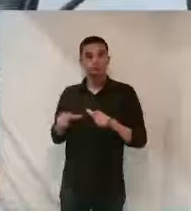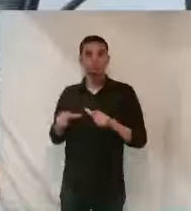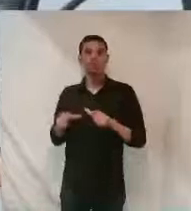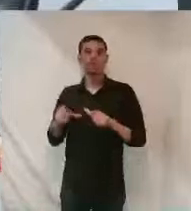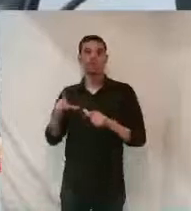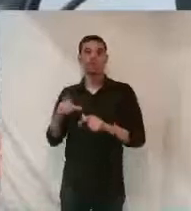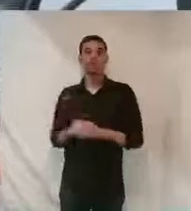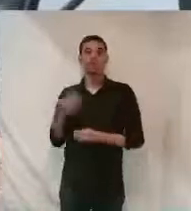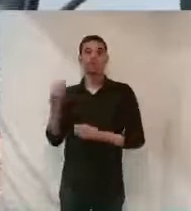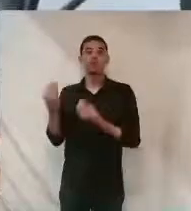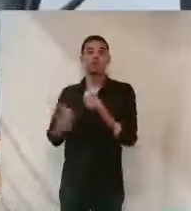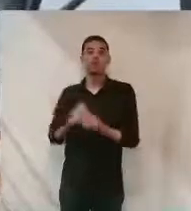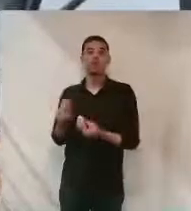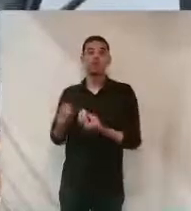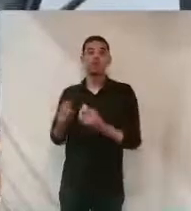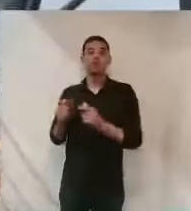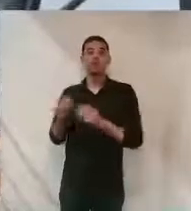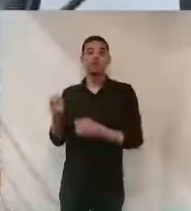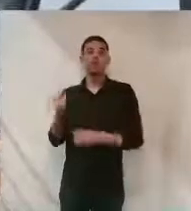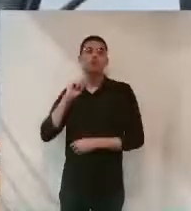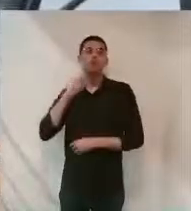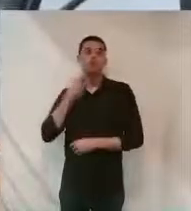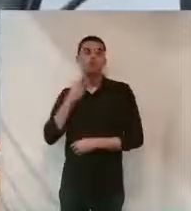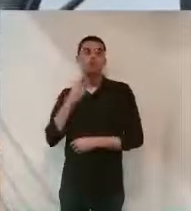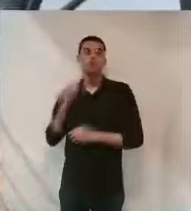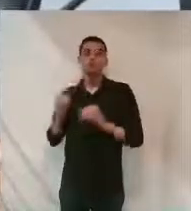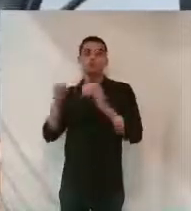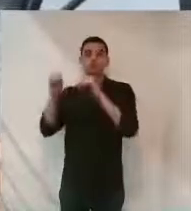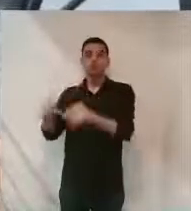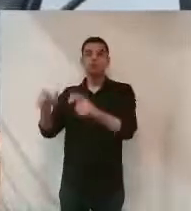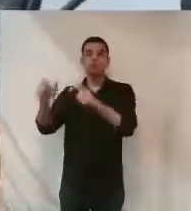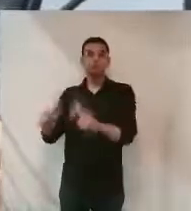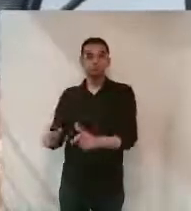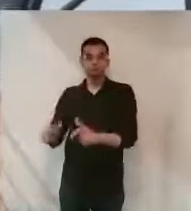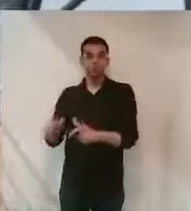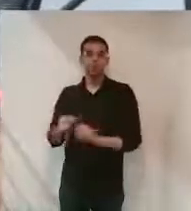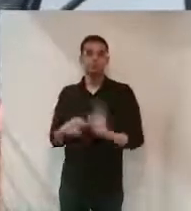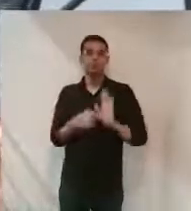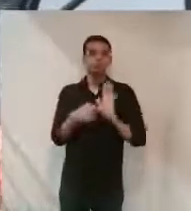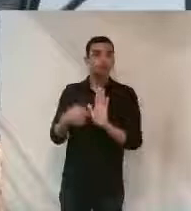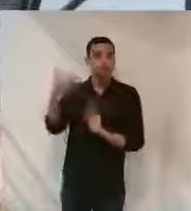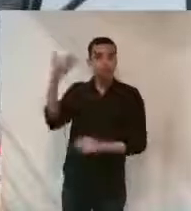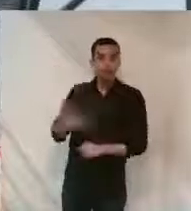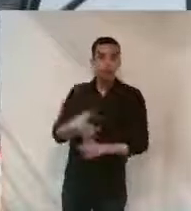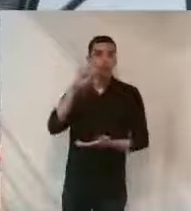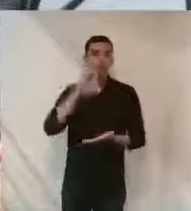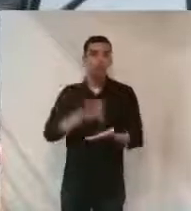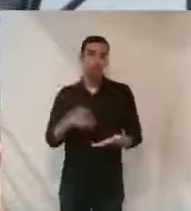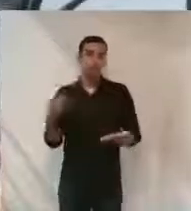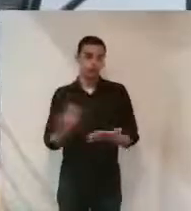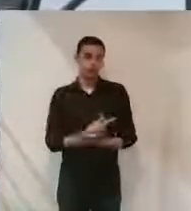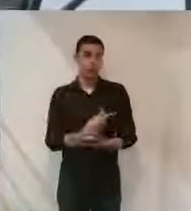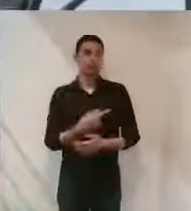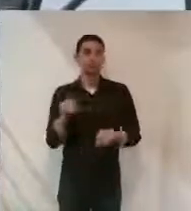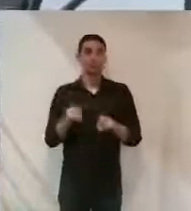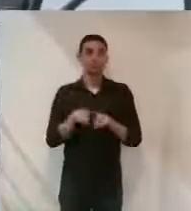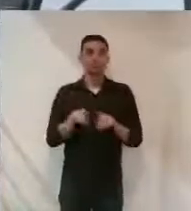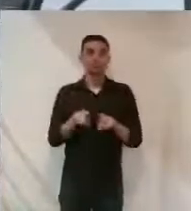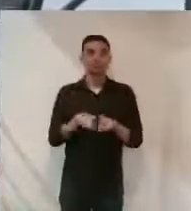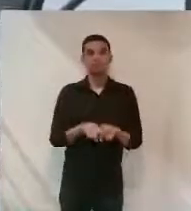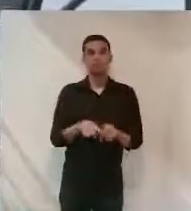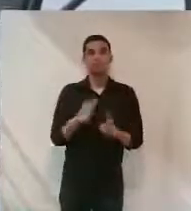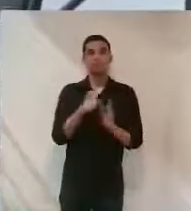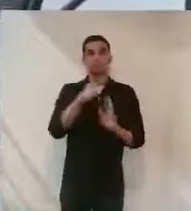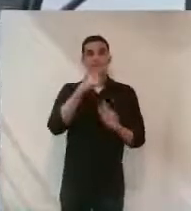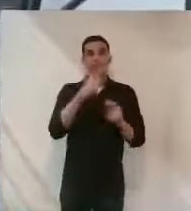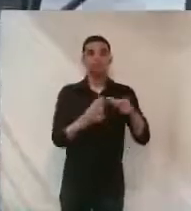Destinação Final dando o lastro final, falando que aquela massa ela efetivamente foi reciclada, e a nota fiscal dando o lastro fiscal.